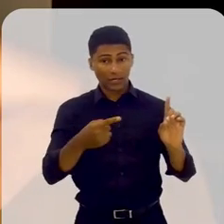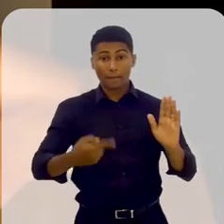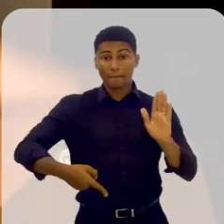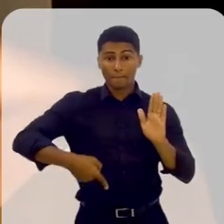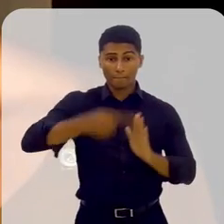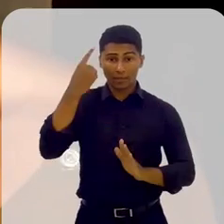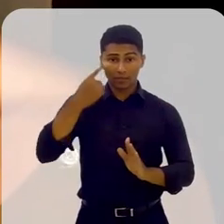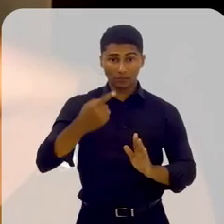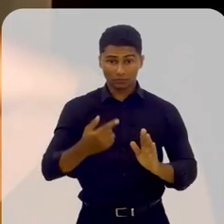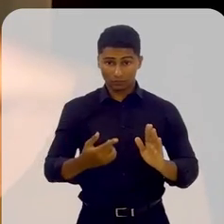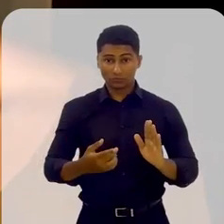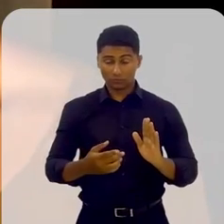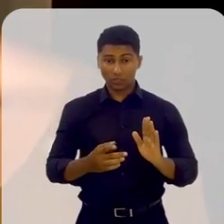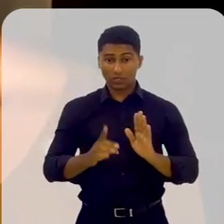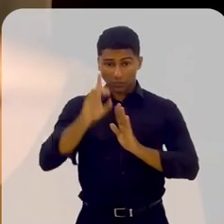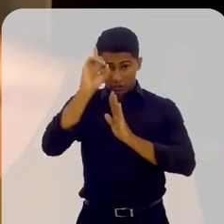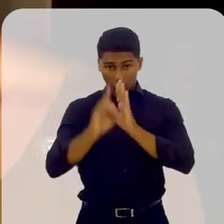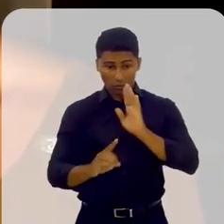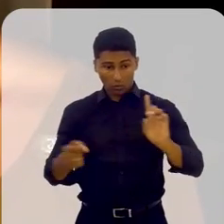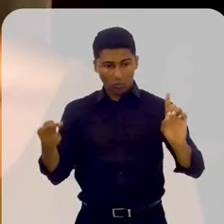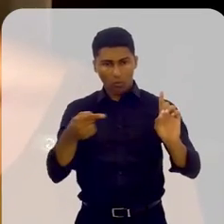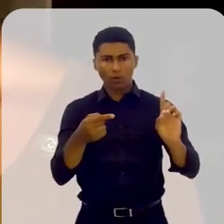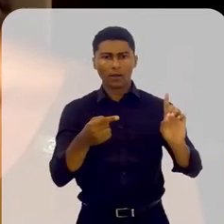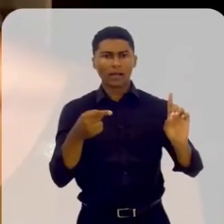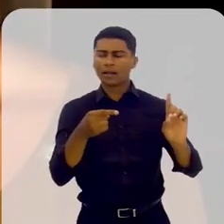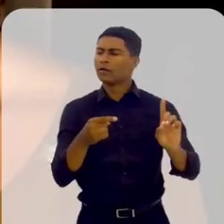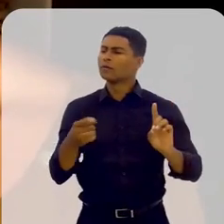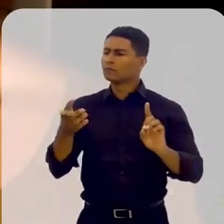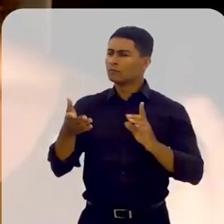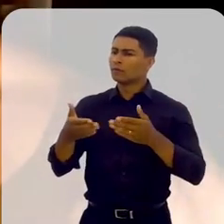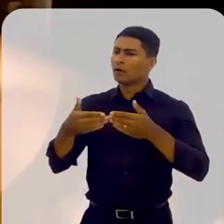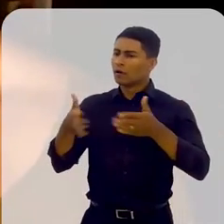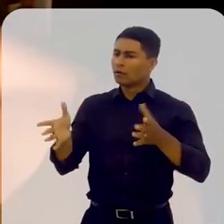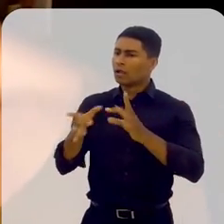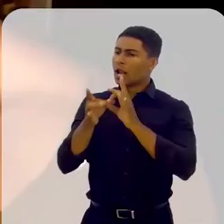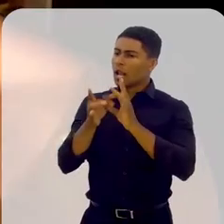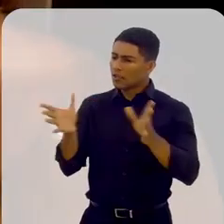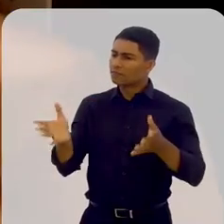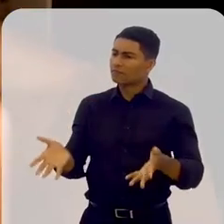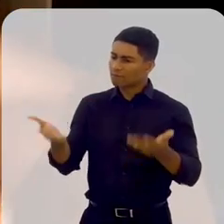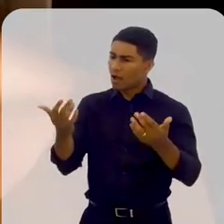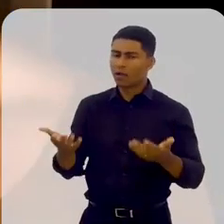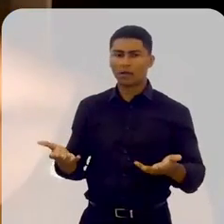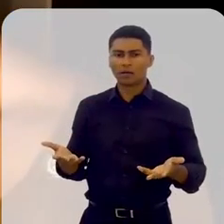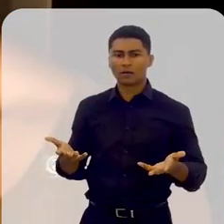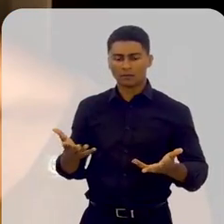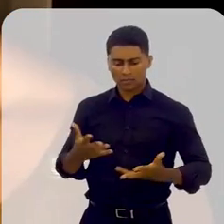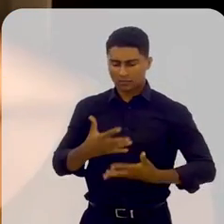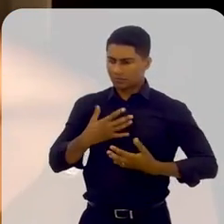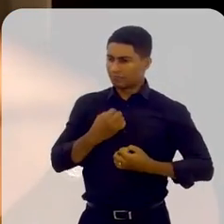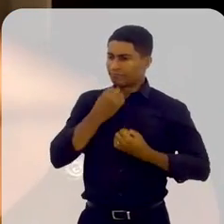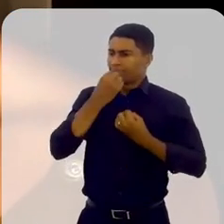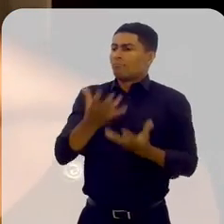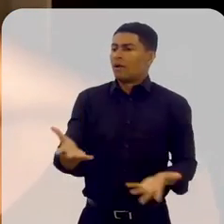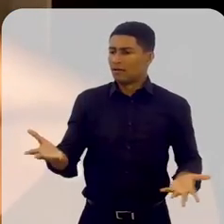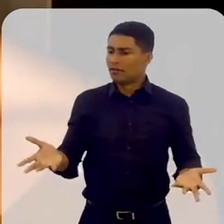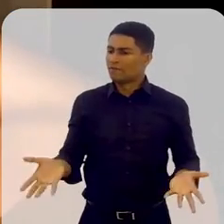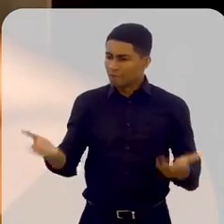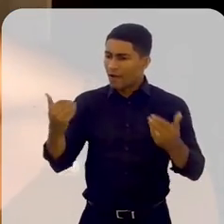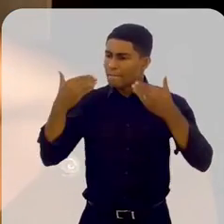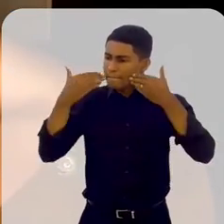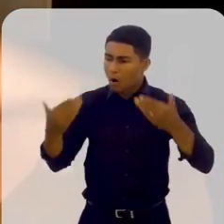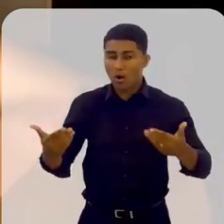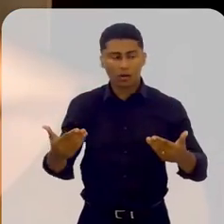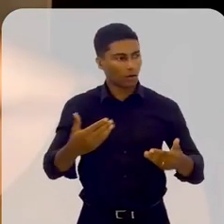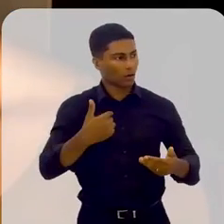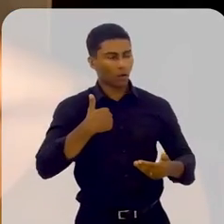primeiro diretor que me deu de fato espaço para eu fazer o que eu sabia fazer. O barulho, esses são meus cachorros. Que me deu de fato espaço